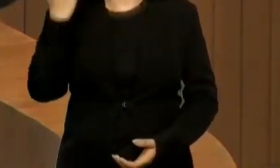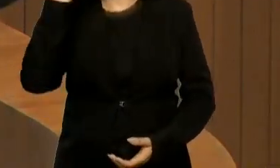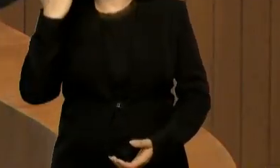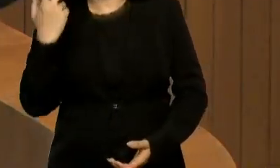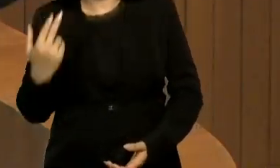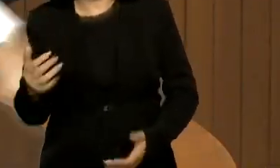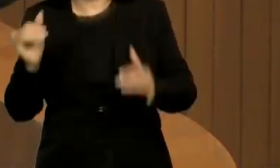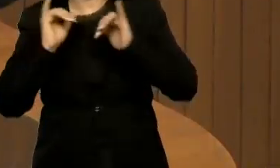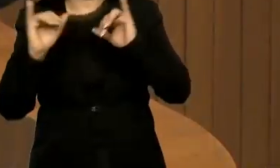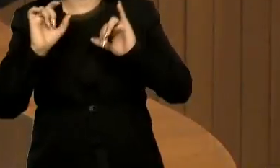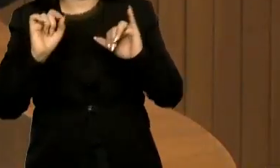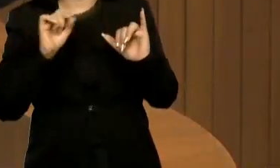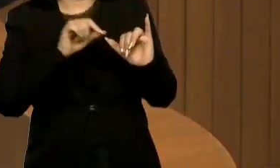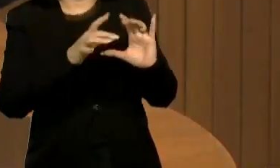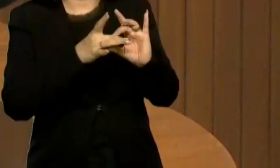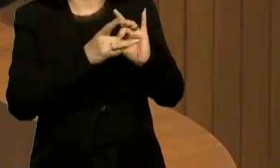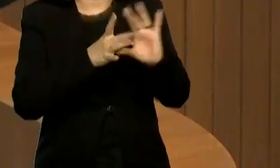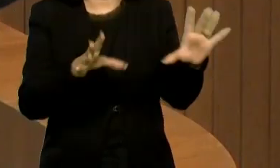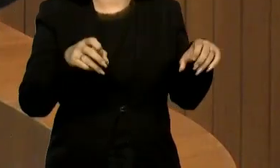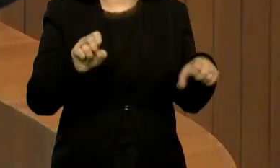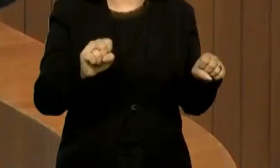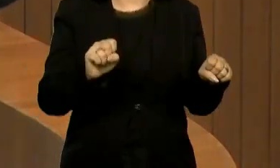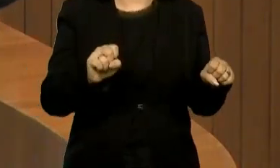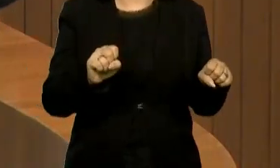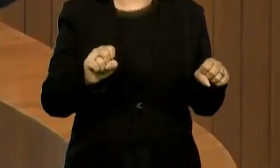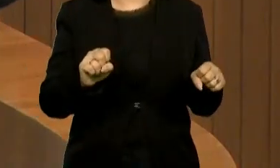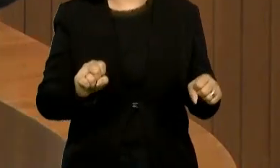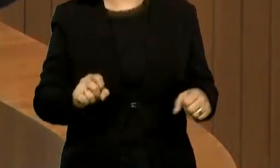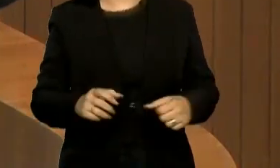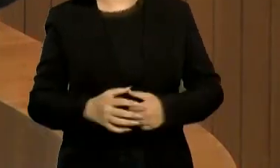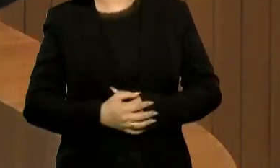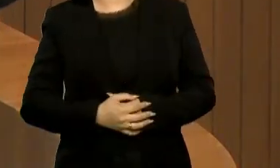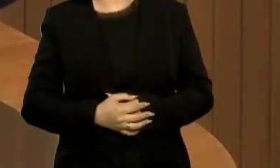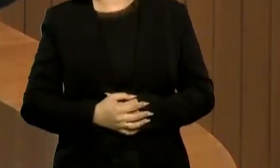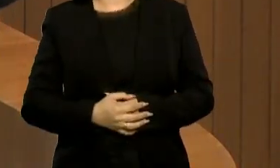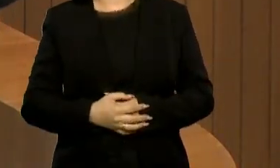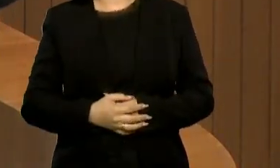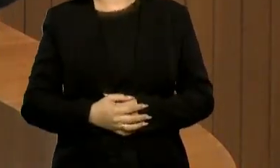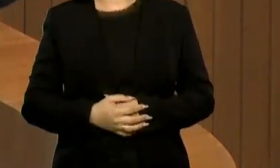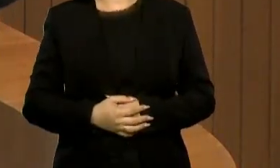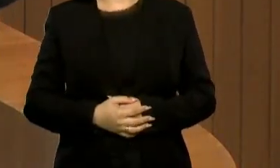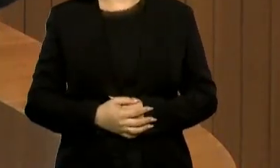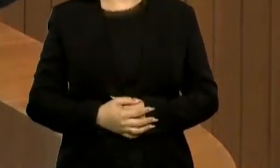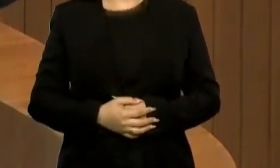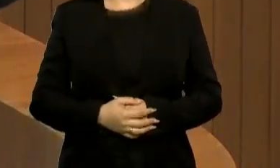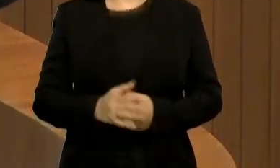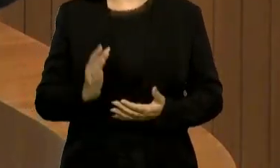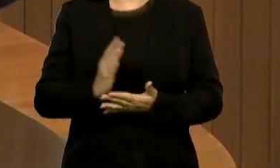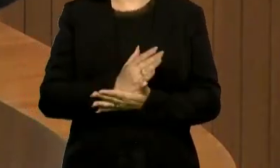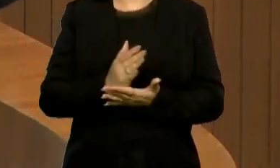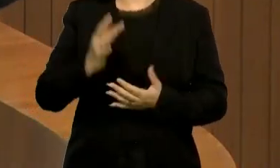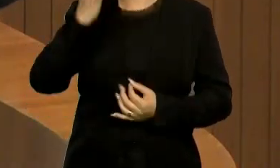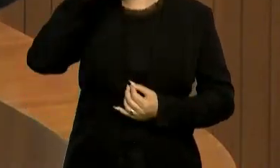liberando as motos. Enfim, a empolgação, deputado Wellington, de algumas pessoas,